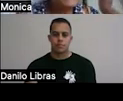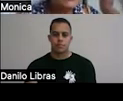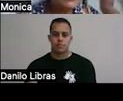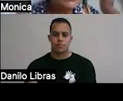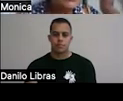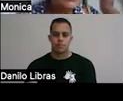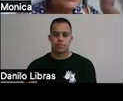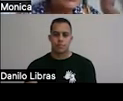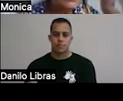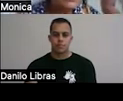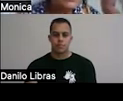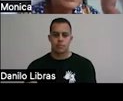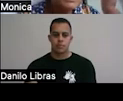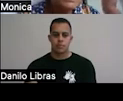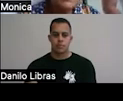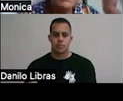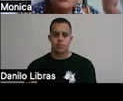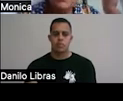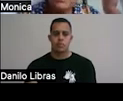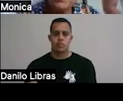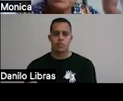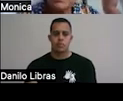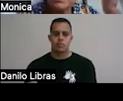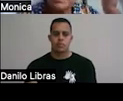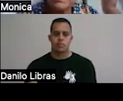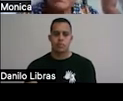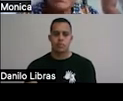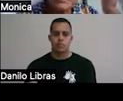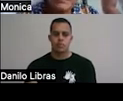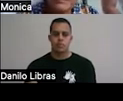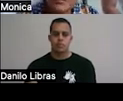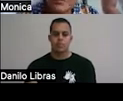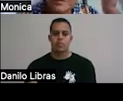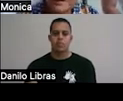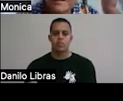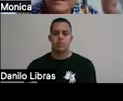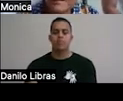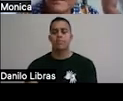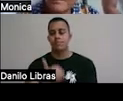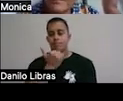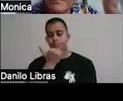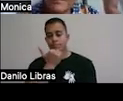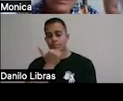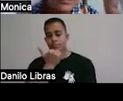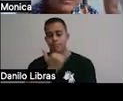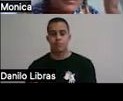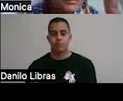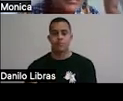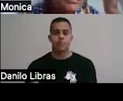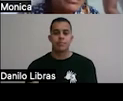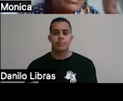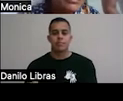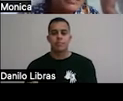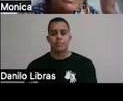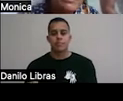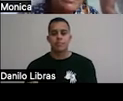E agora como... Deixa eu ir pra cá, mas como que eu vou pra... Desculpem aí. Como que eu vou para o